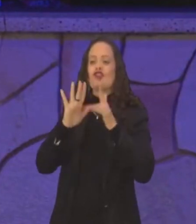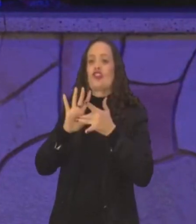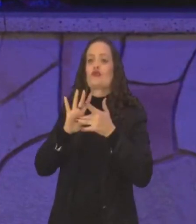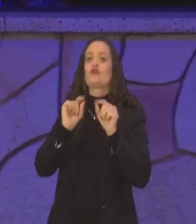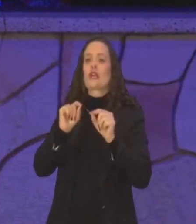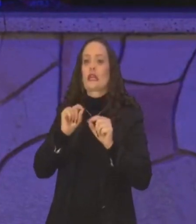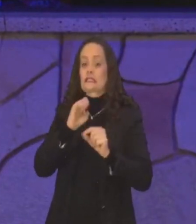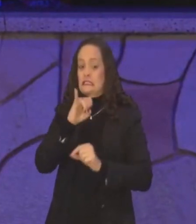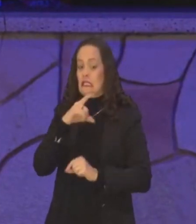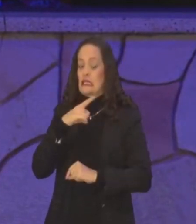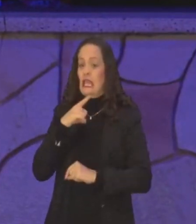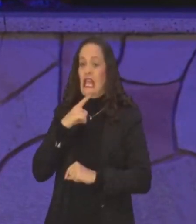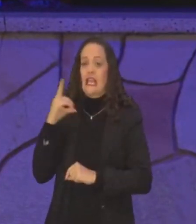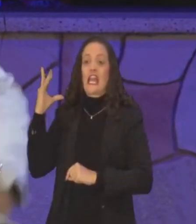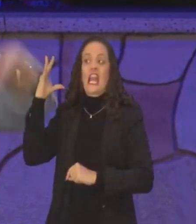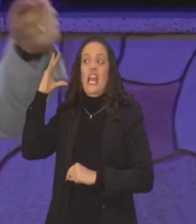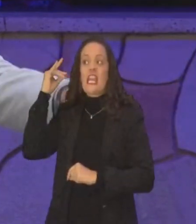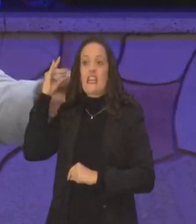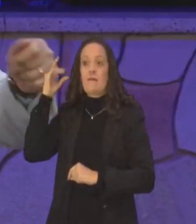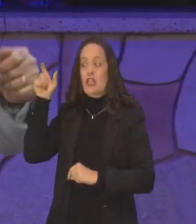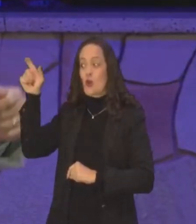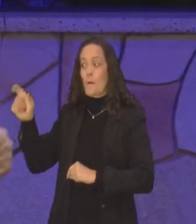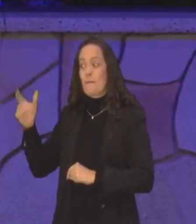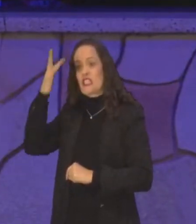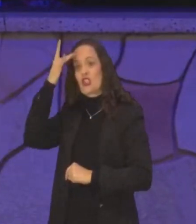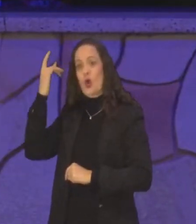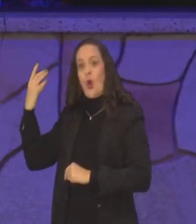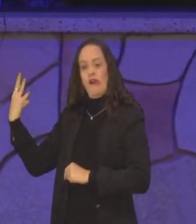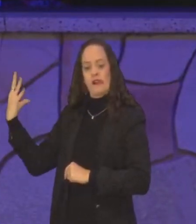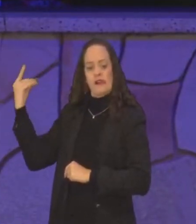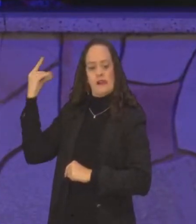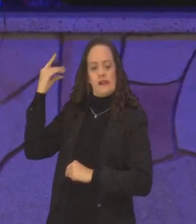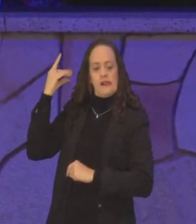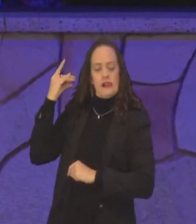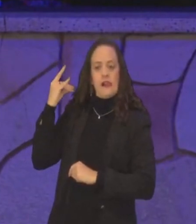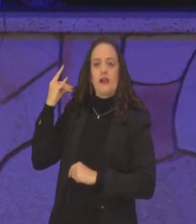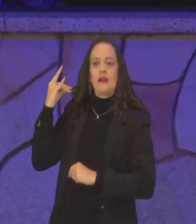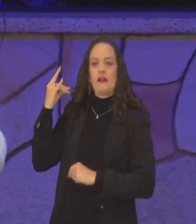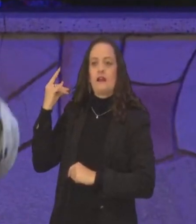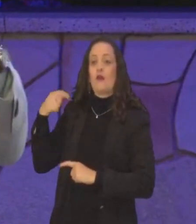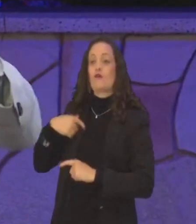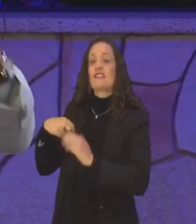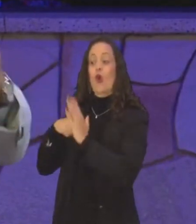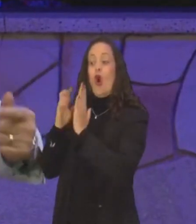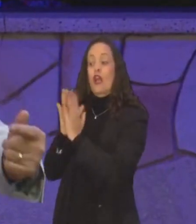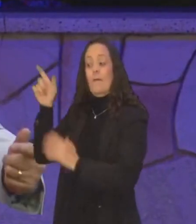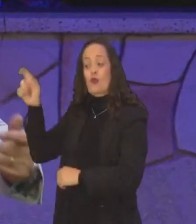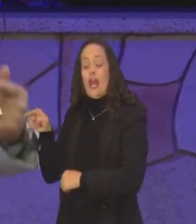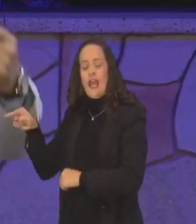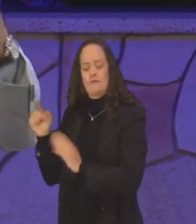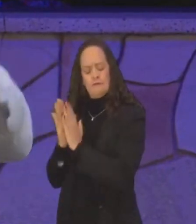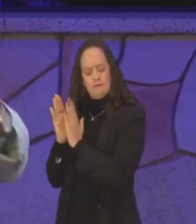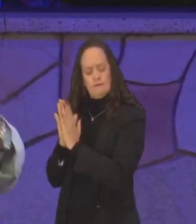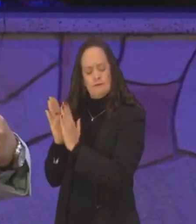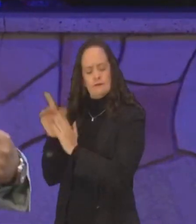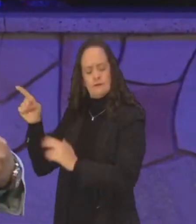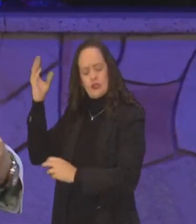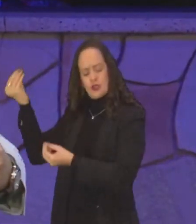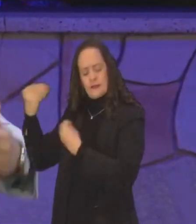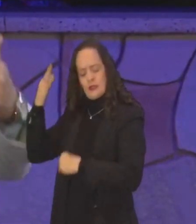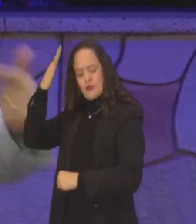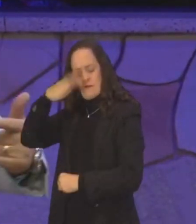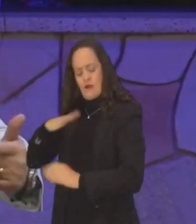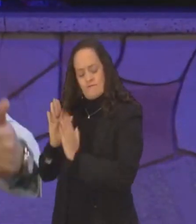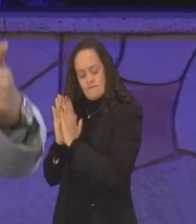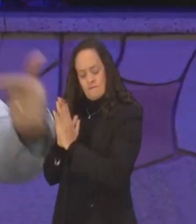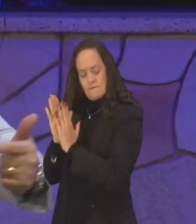inimigo, de amar o inimigo, e não tratarmos como nós somos tratados,